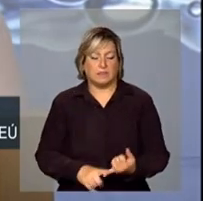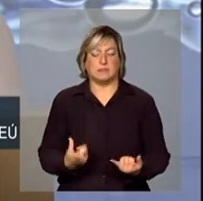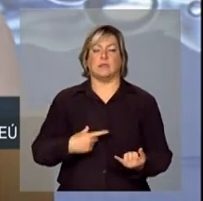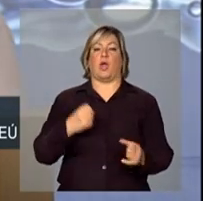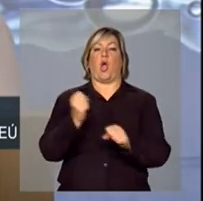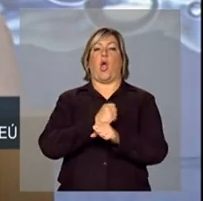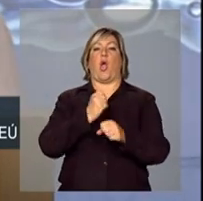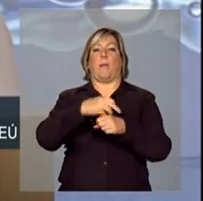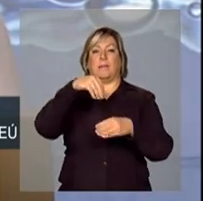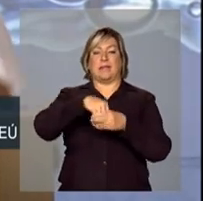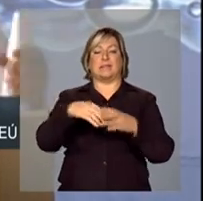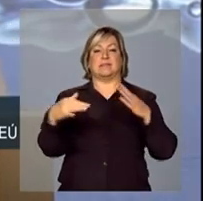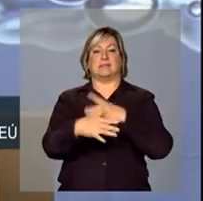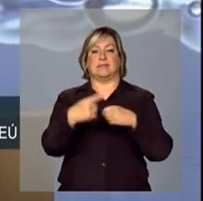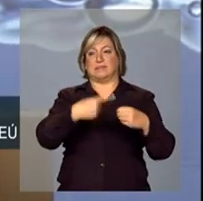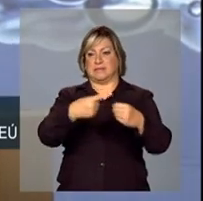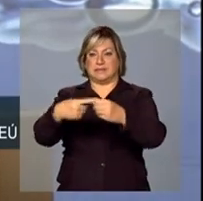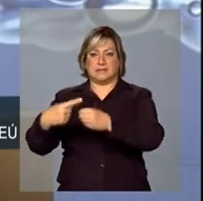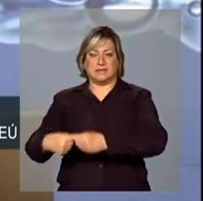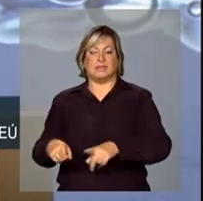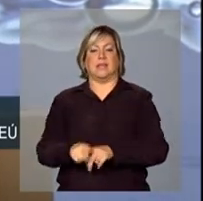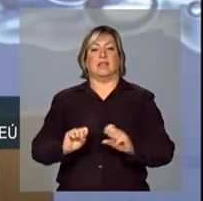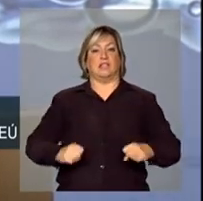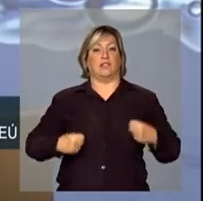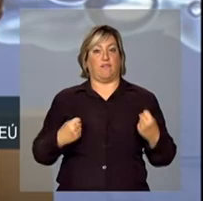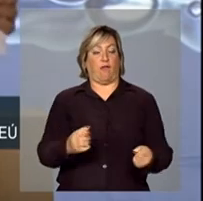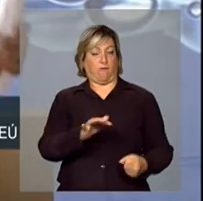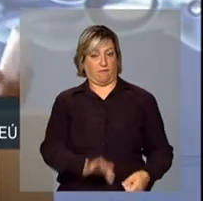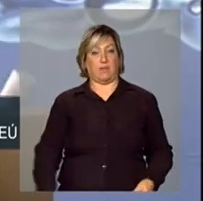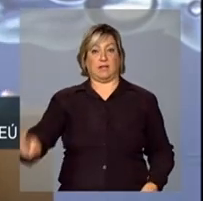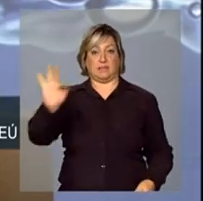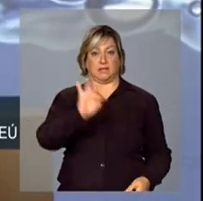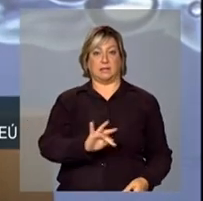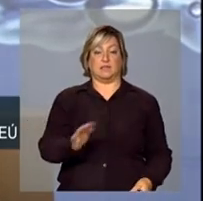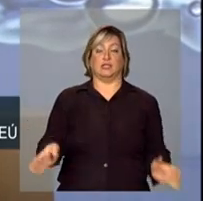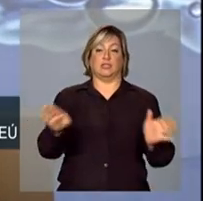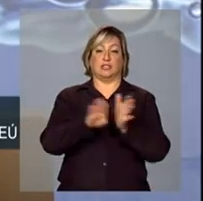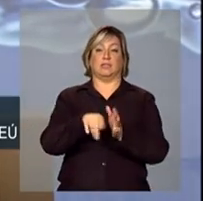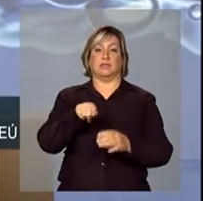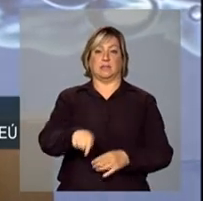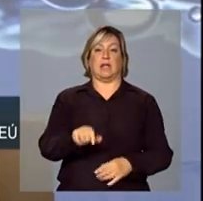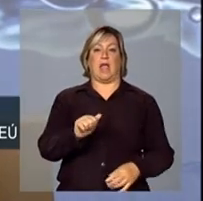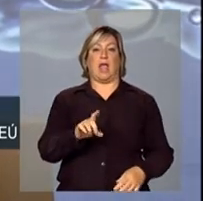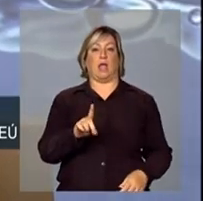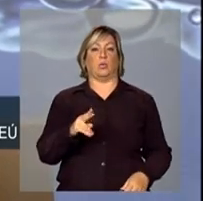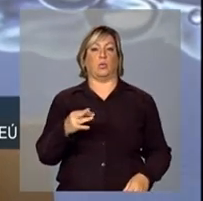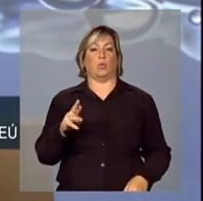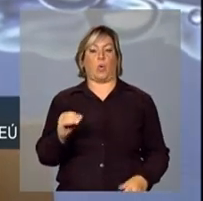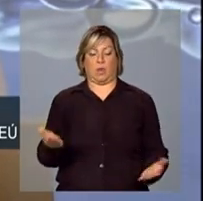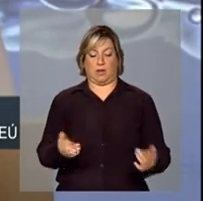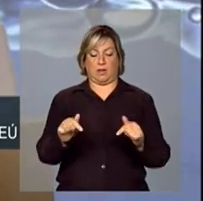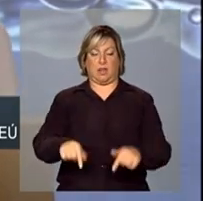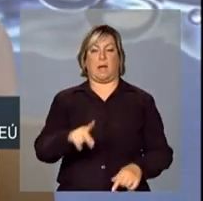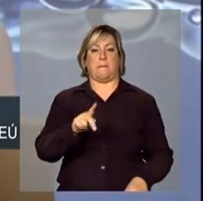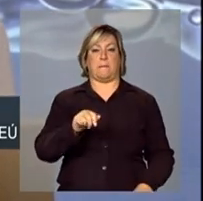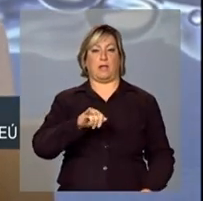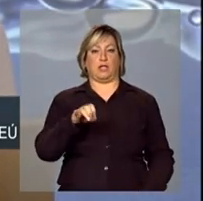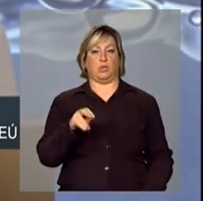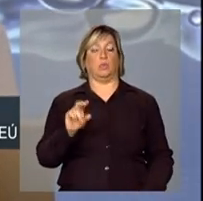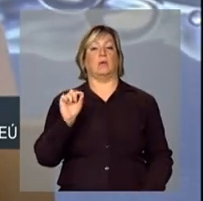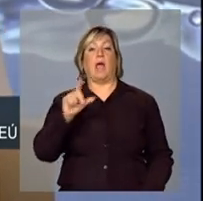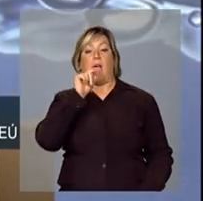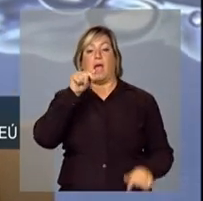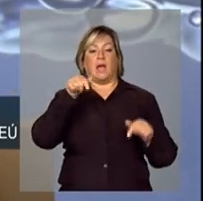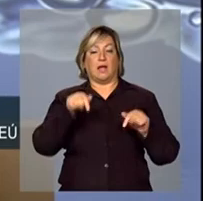nas cidades, esforço federativo. Chega a adutora do Pajeú trazendo de volta a água que o